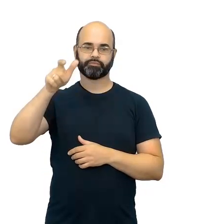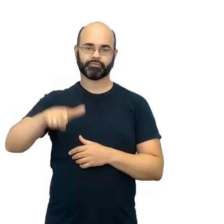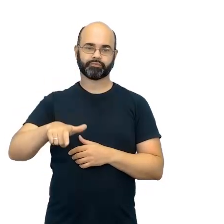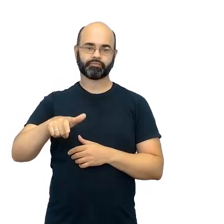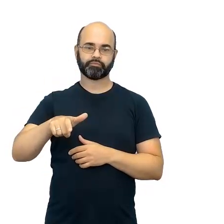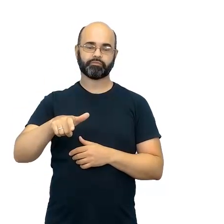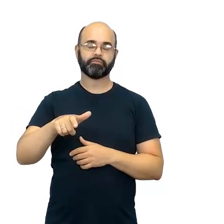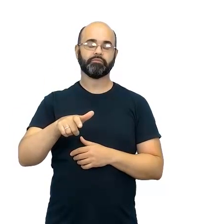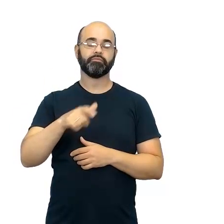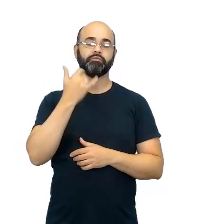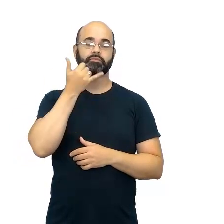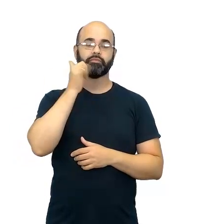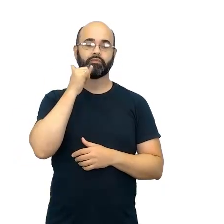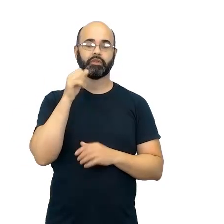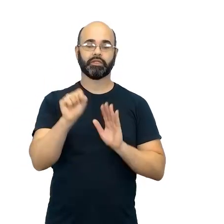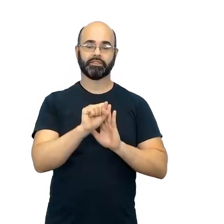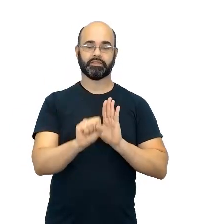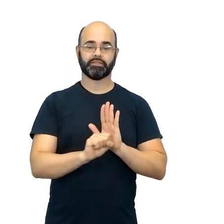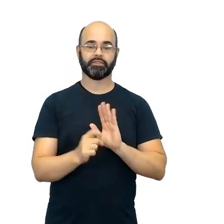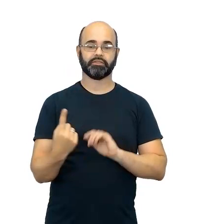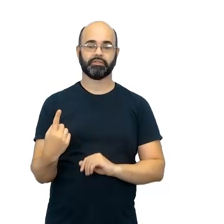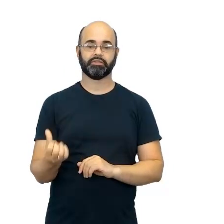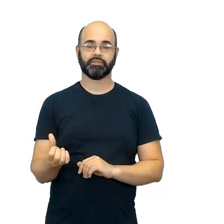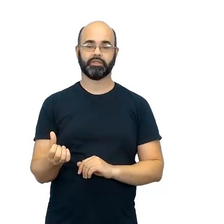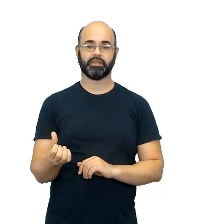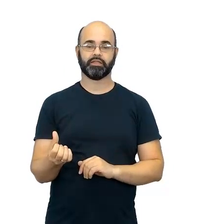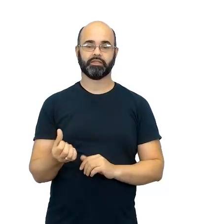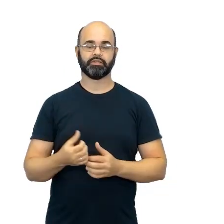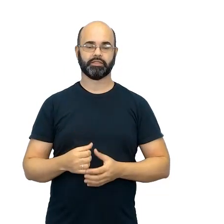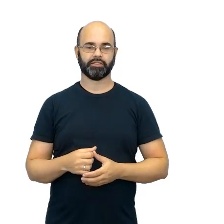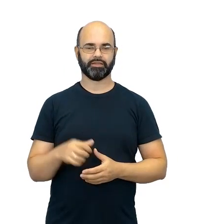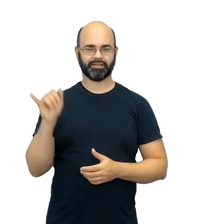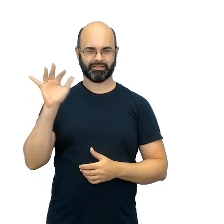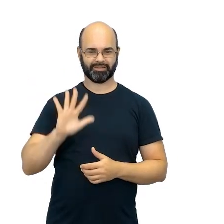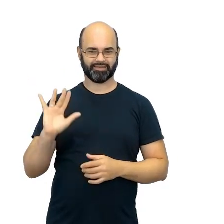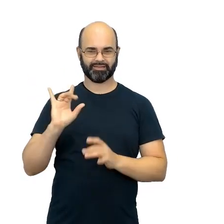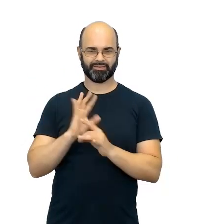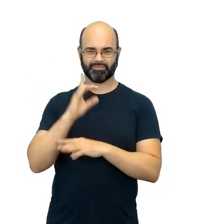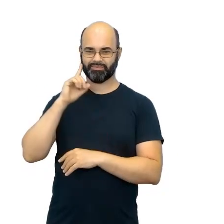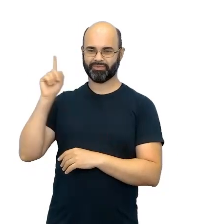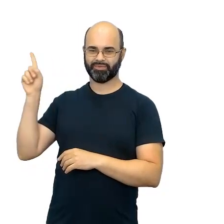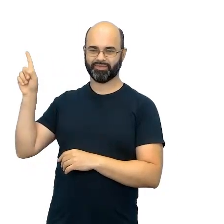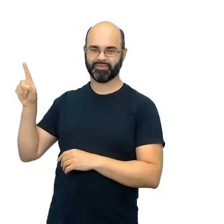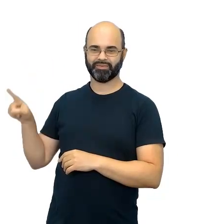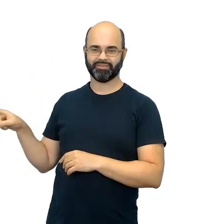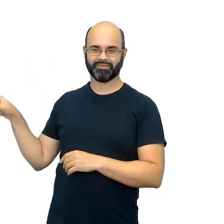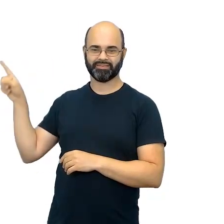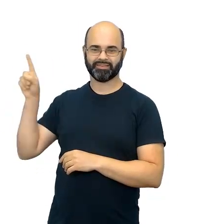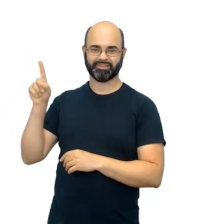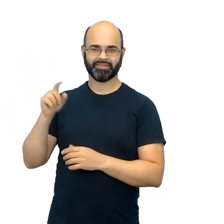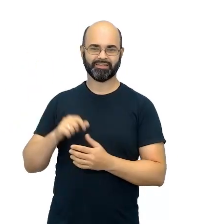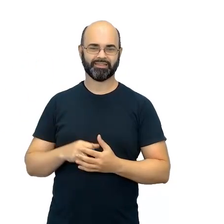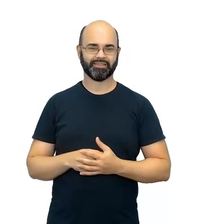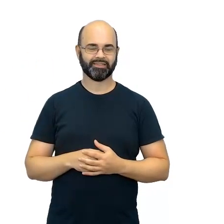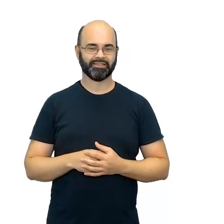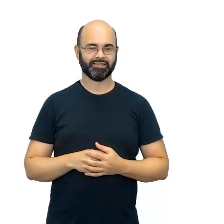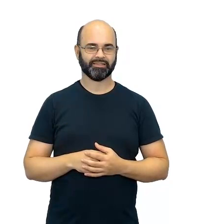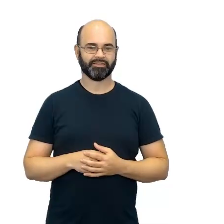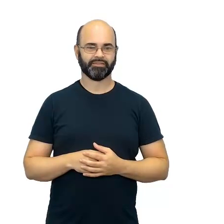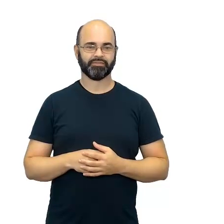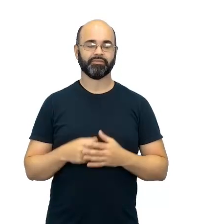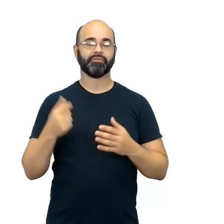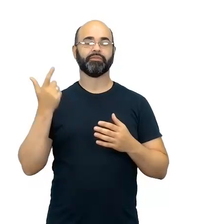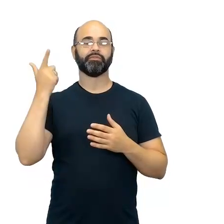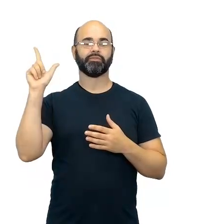XVI. Então, olha, já tem uma imagem ali, né, tem uma preocupação de ter uma outra coisa, não tem